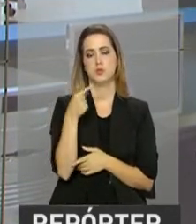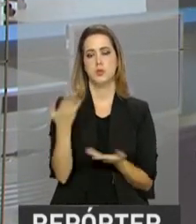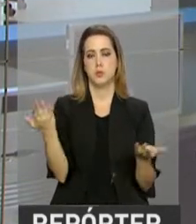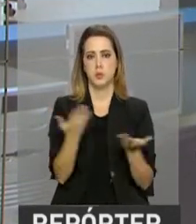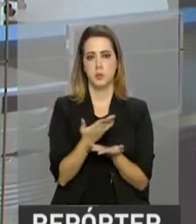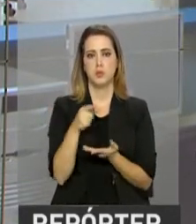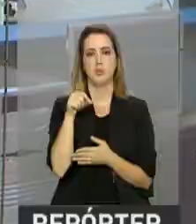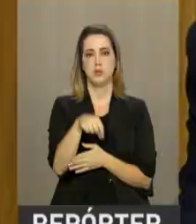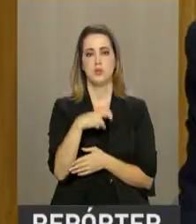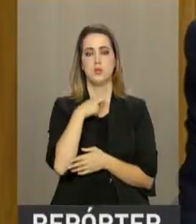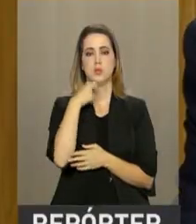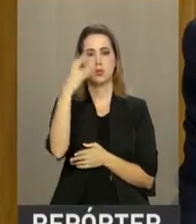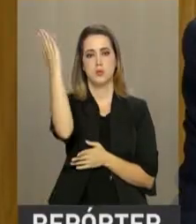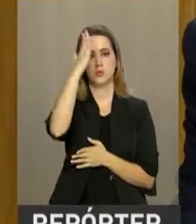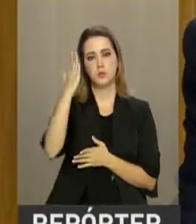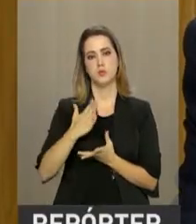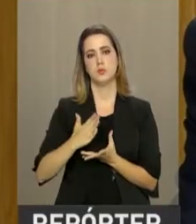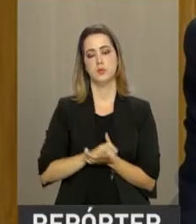Voz do Brasil.